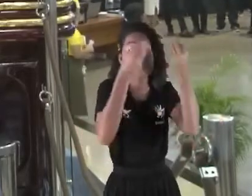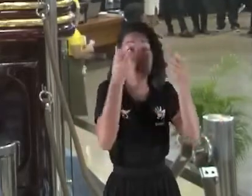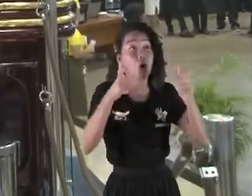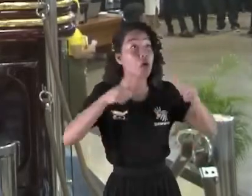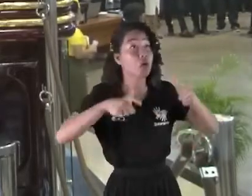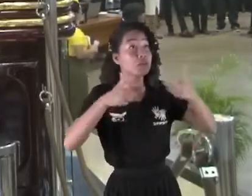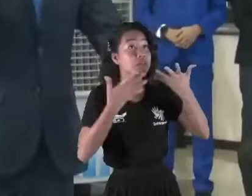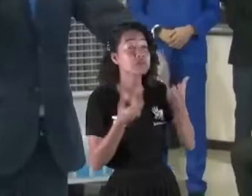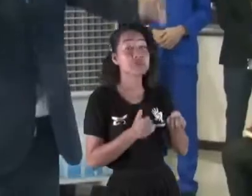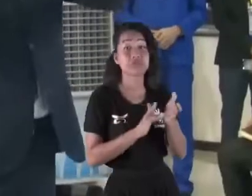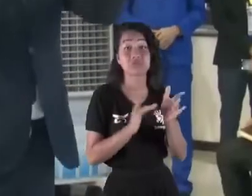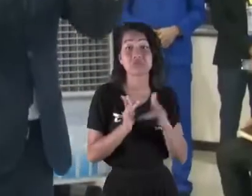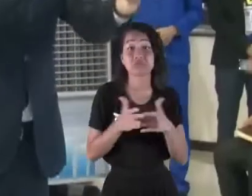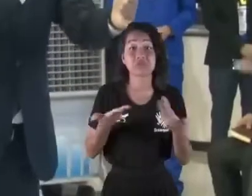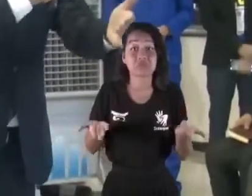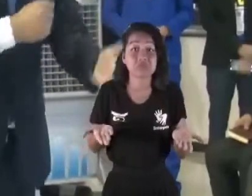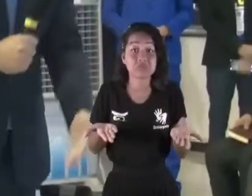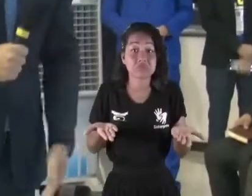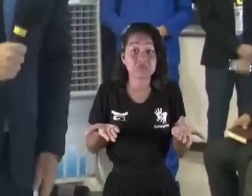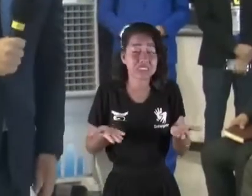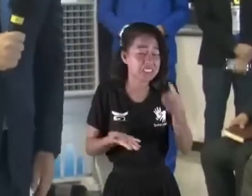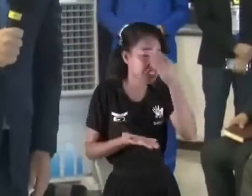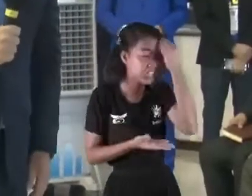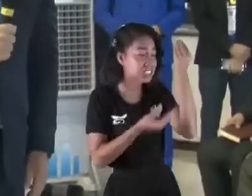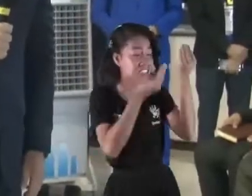Quando o pregador se esquece de onde.